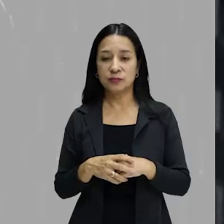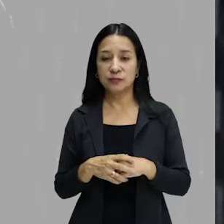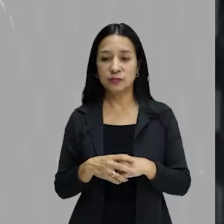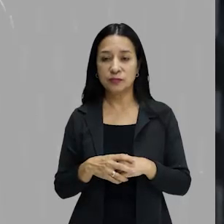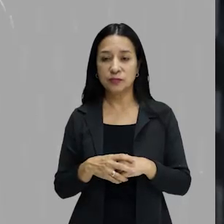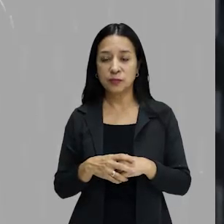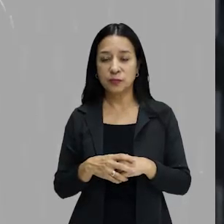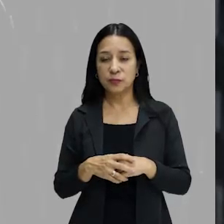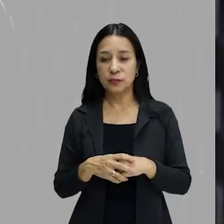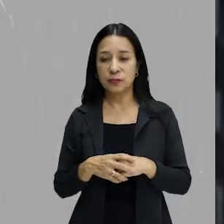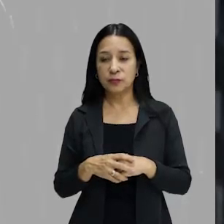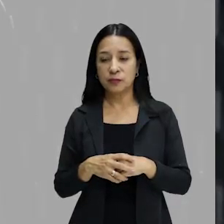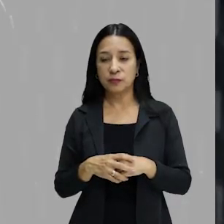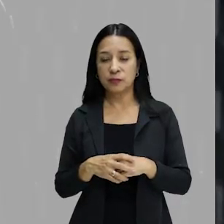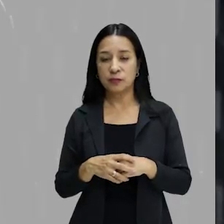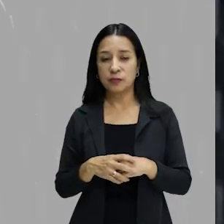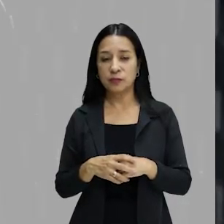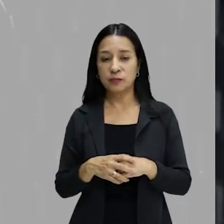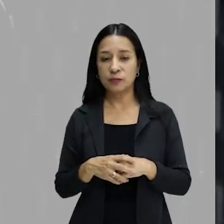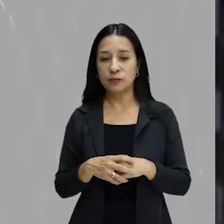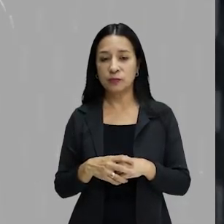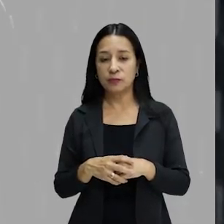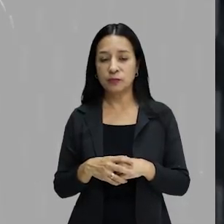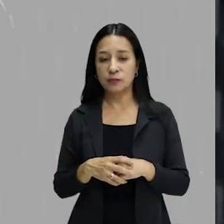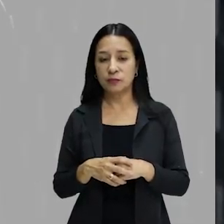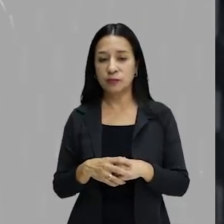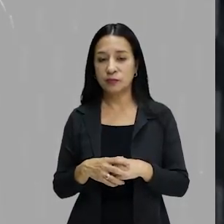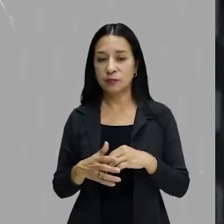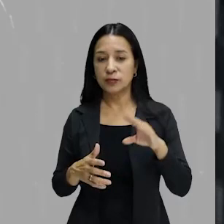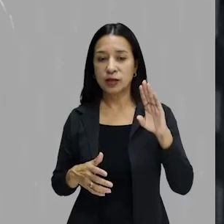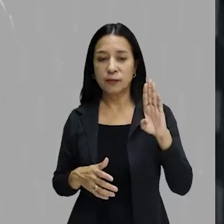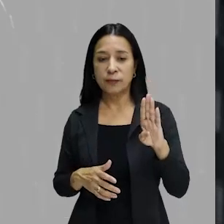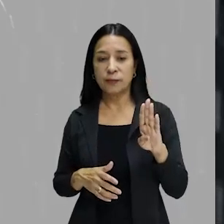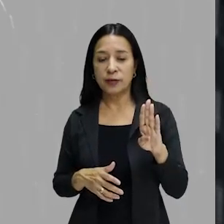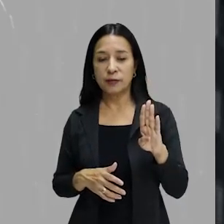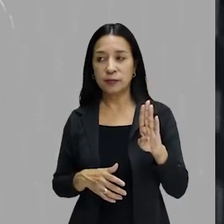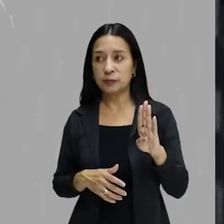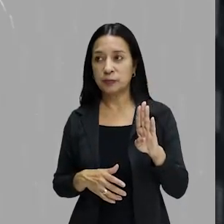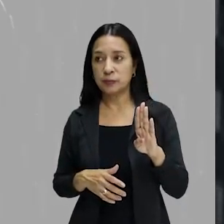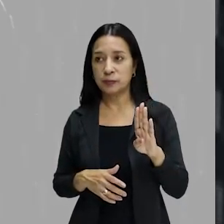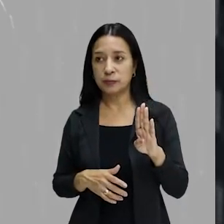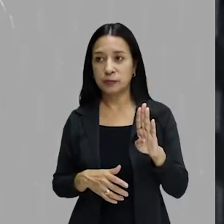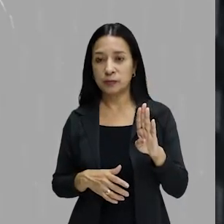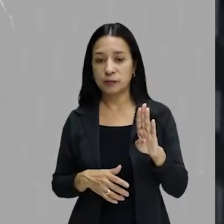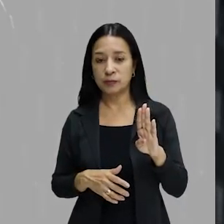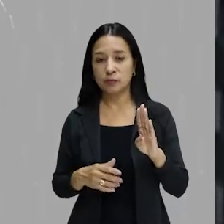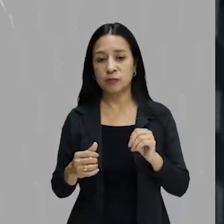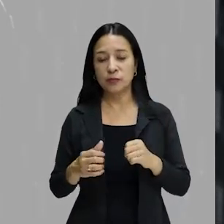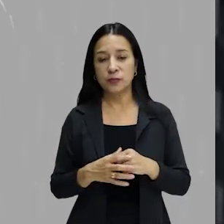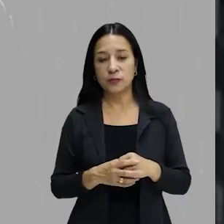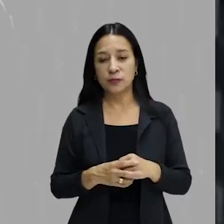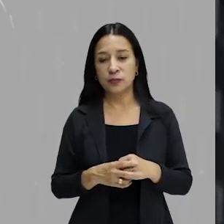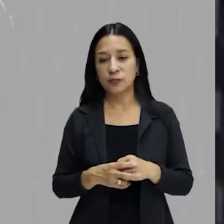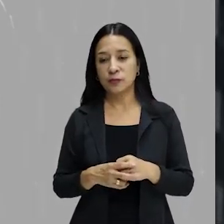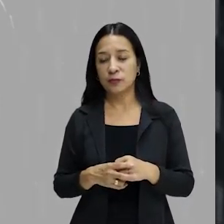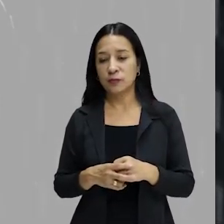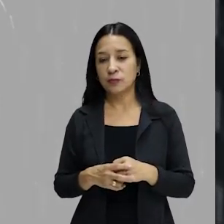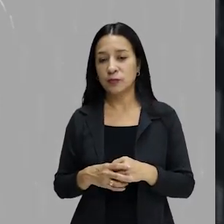aprovado. Aduído. Aqui tá certo. Já que passo por sua rua, posso lhe dar uma carona.